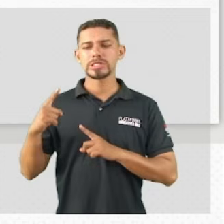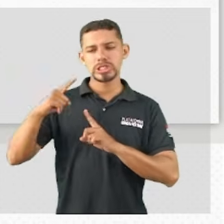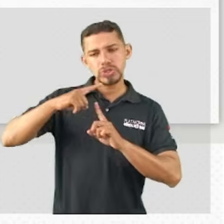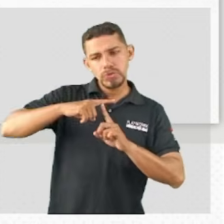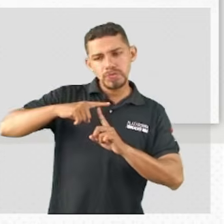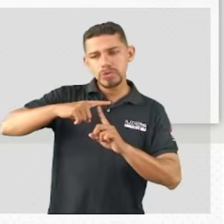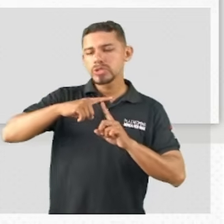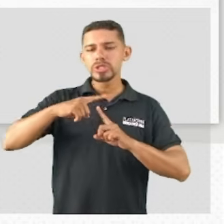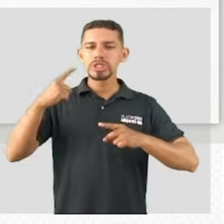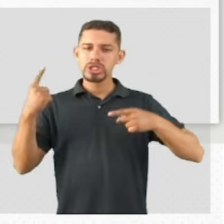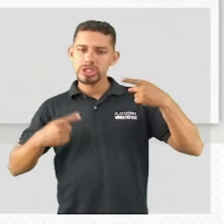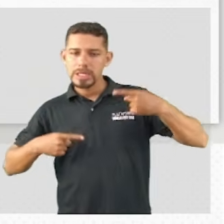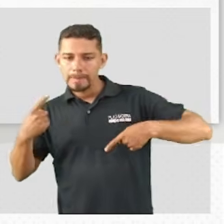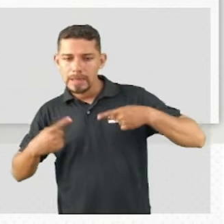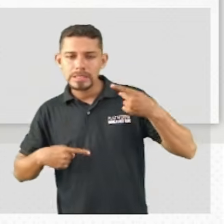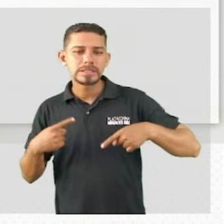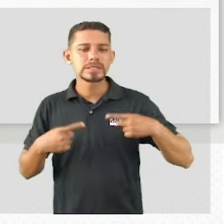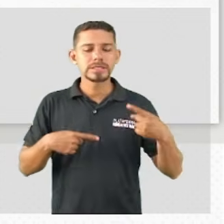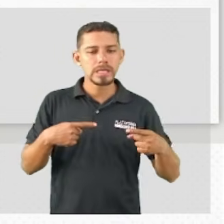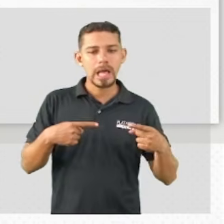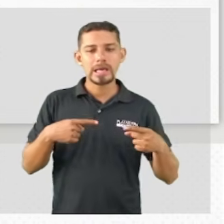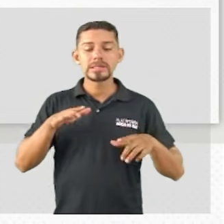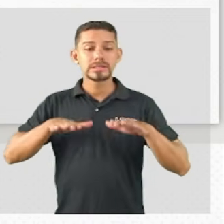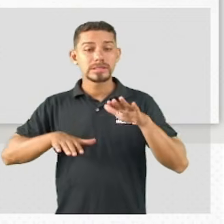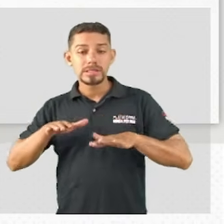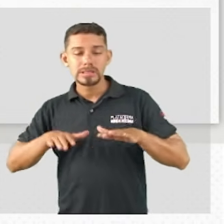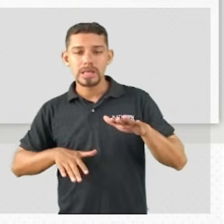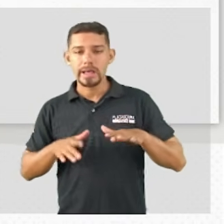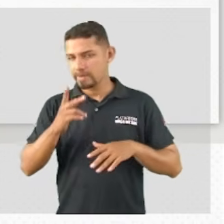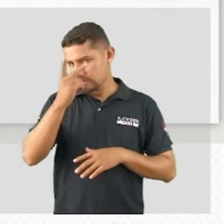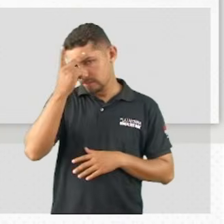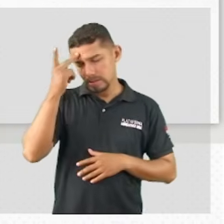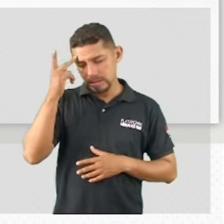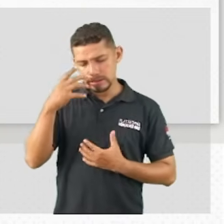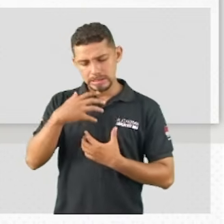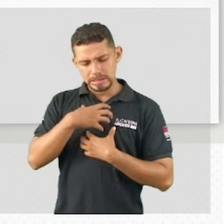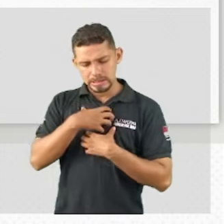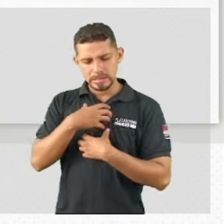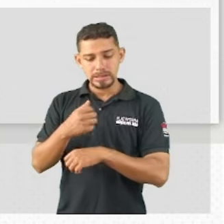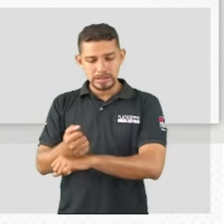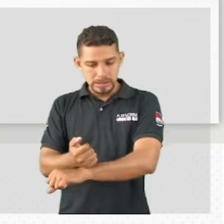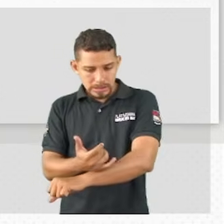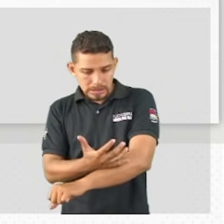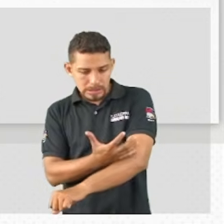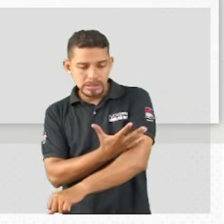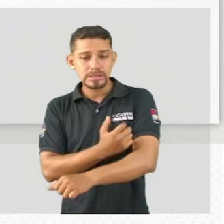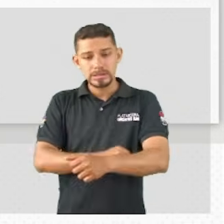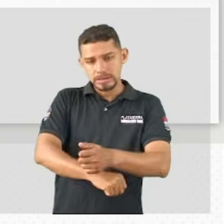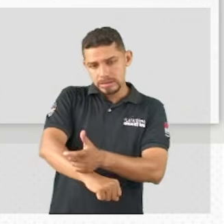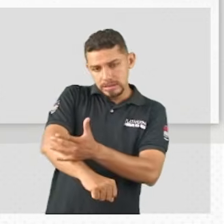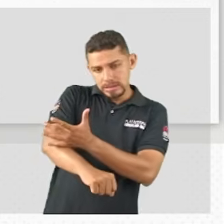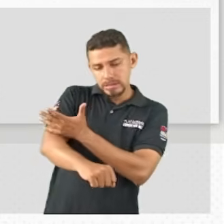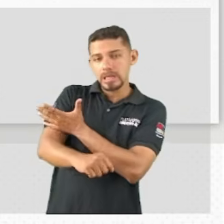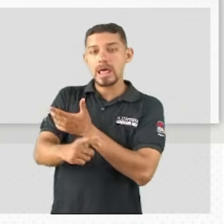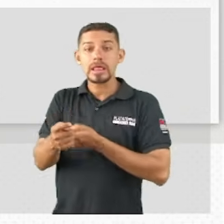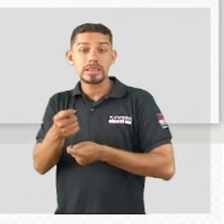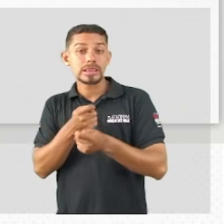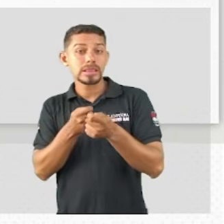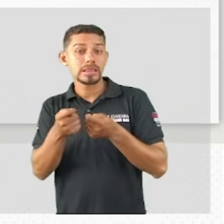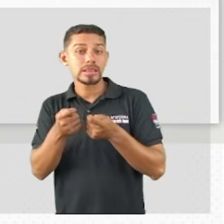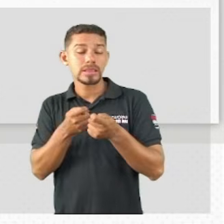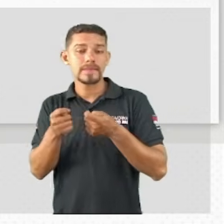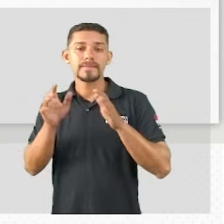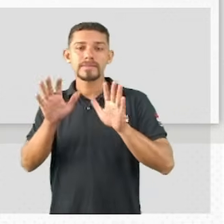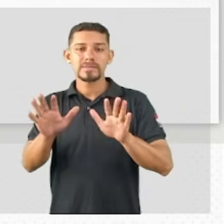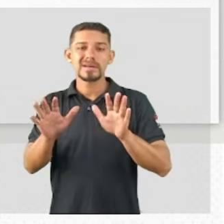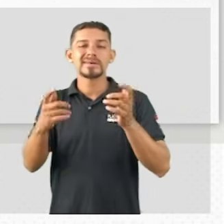de debates, às vezes a pessoa ali está na emoção e acaba que meio que perde o controle e precisa se conter, porque